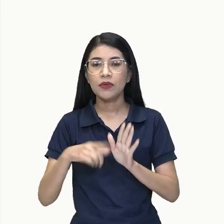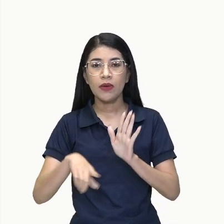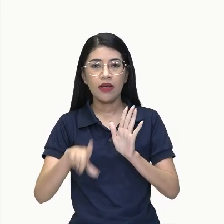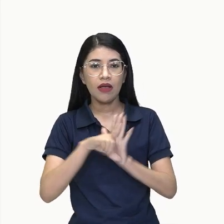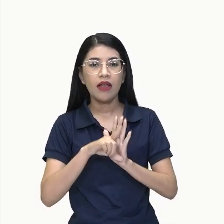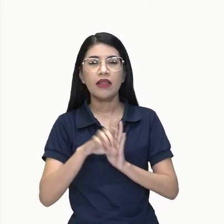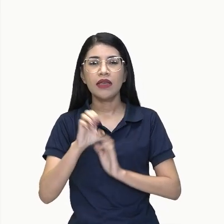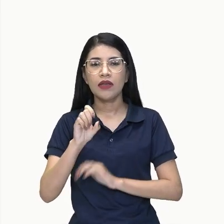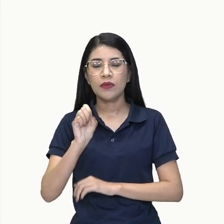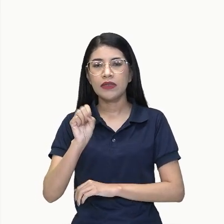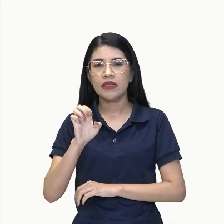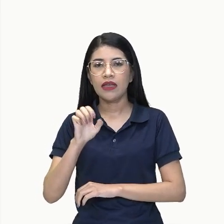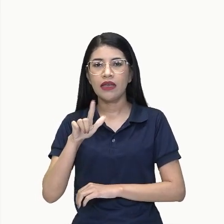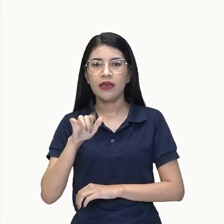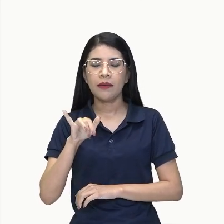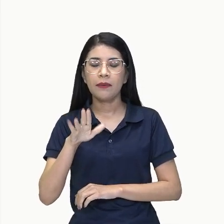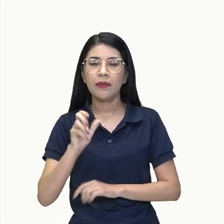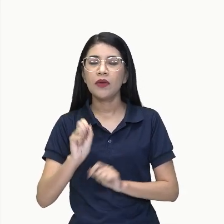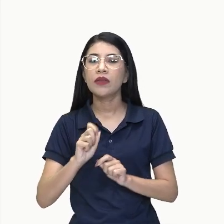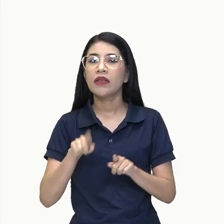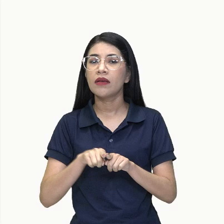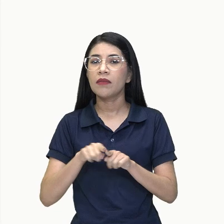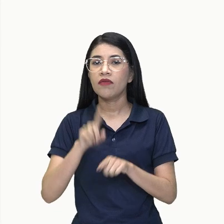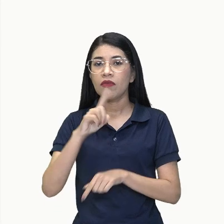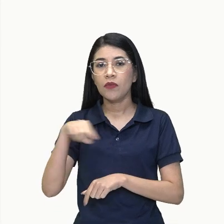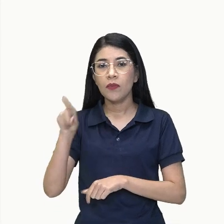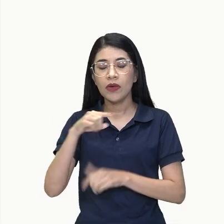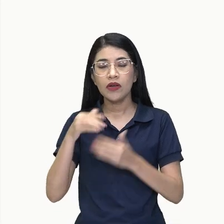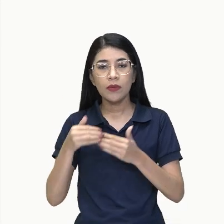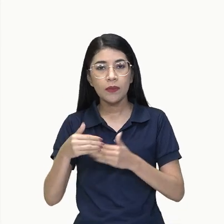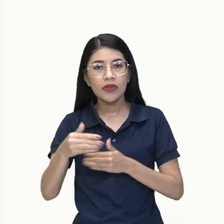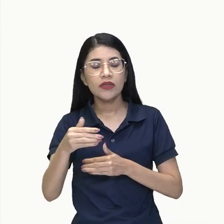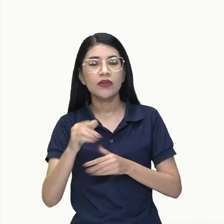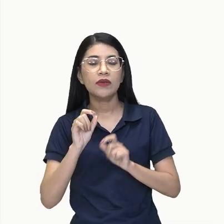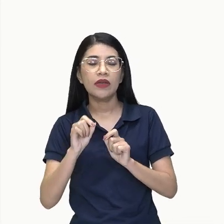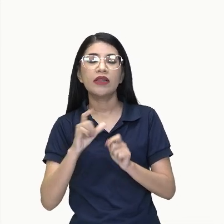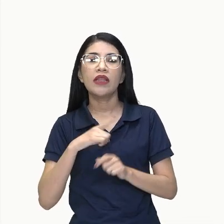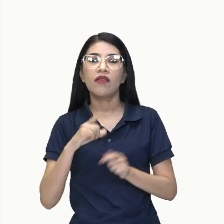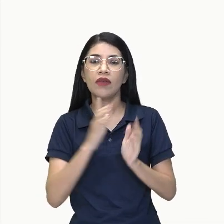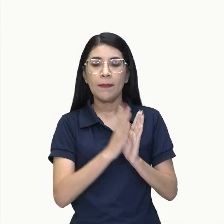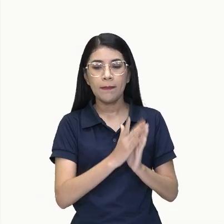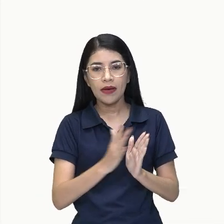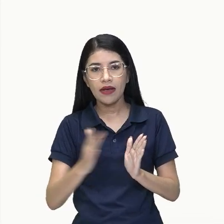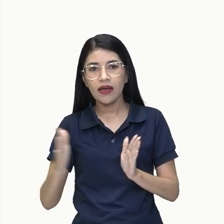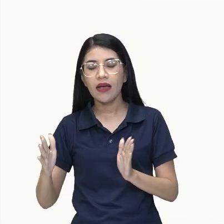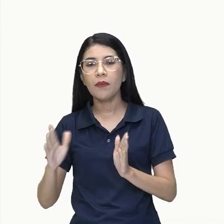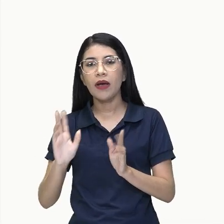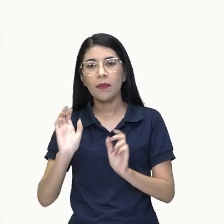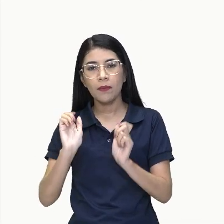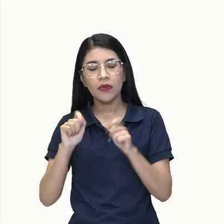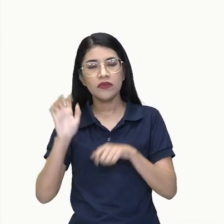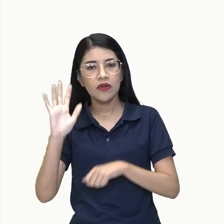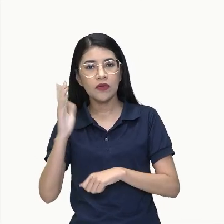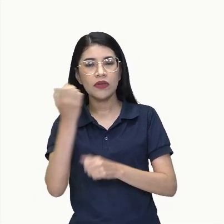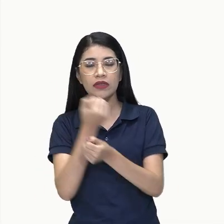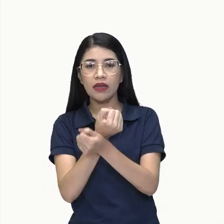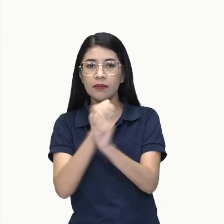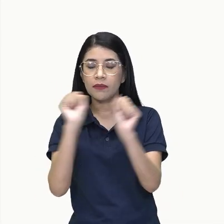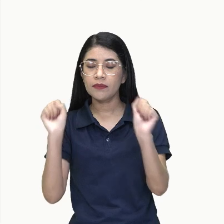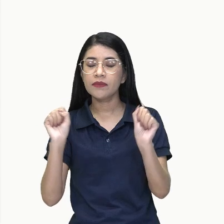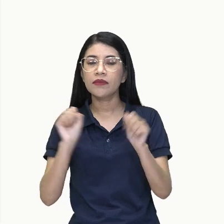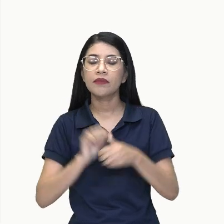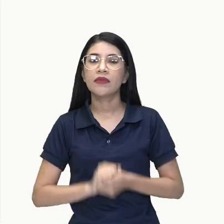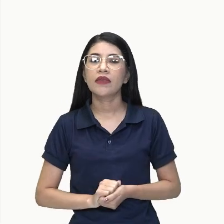essa proibição, a gente sabe que isso foi um pontapé para o processo que iria levar à abolição da escravidão. Então, o que fizeram,